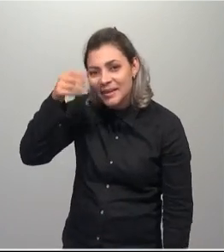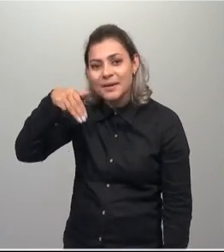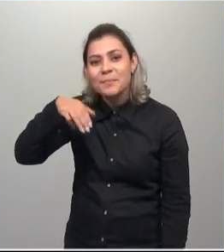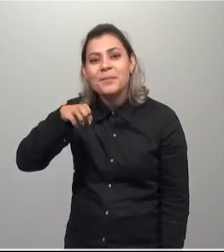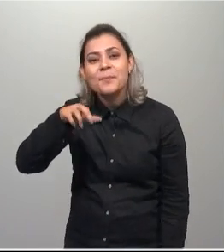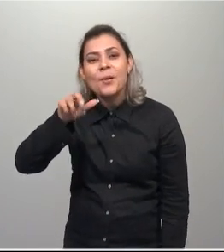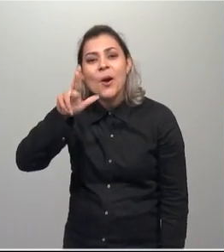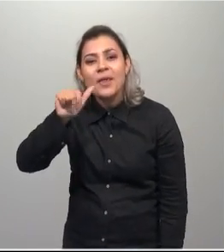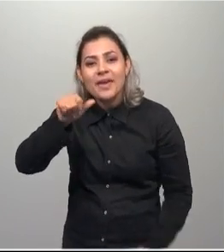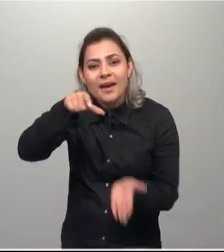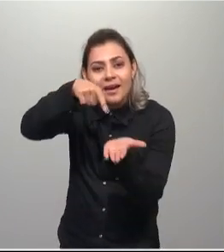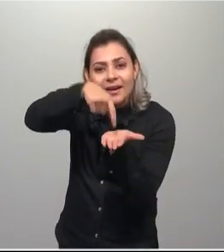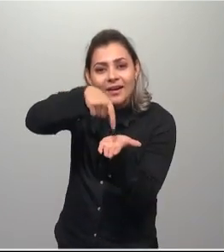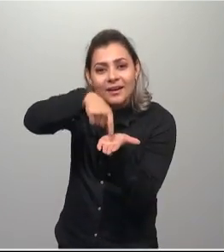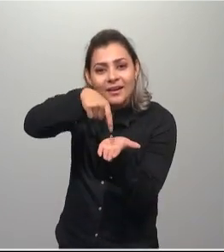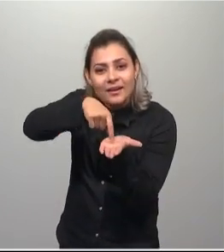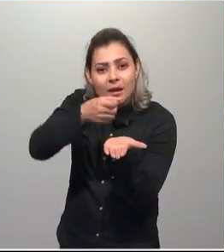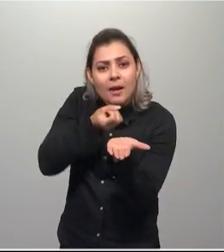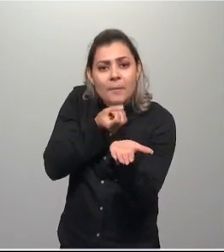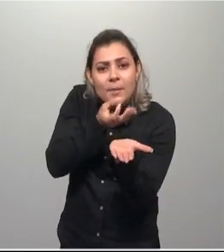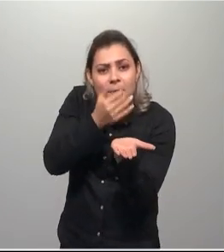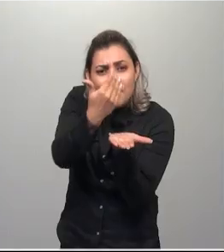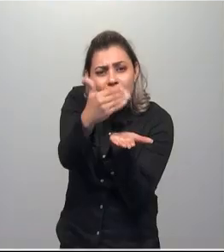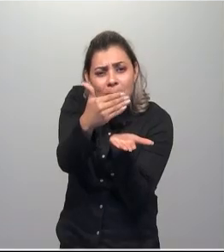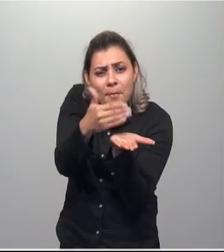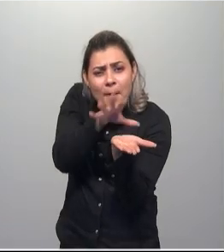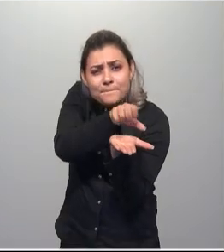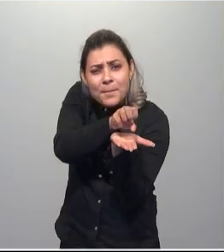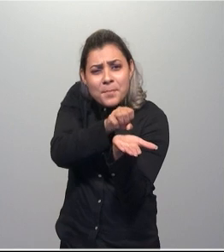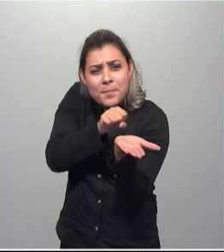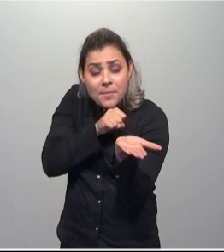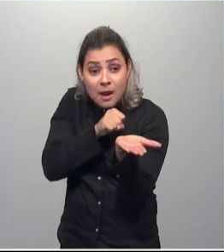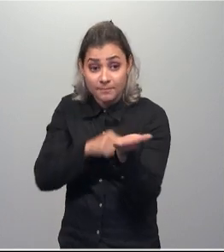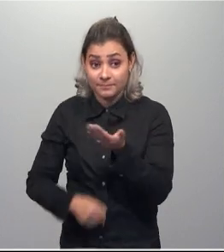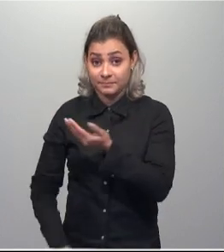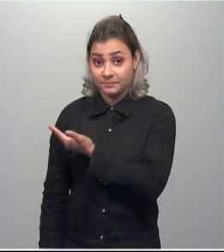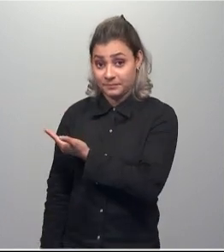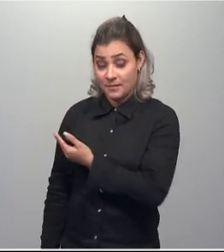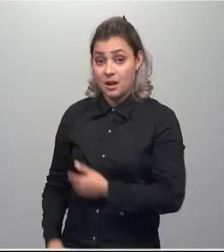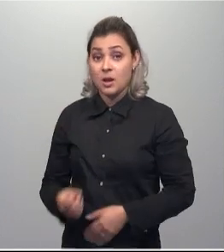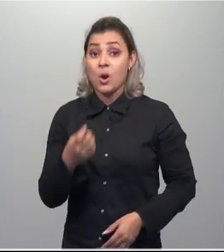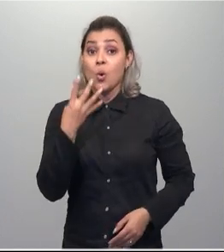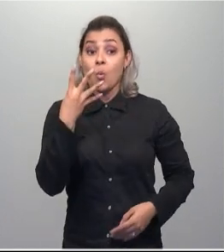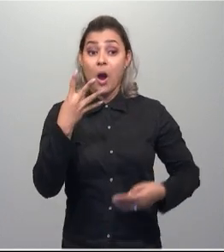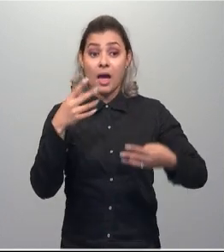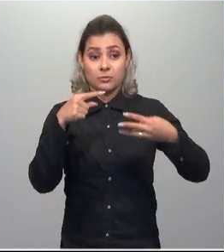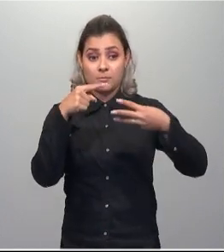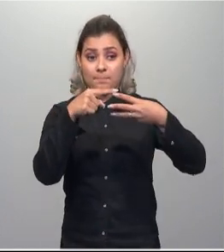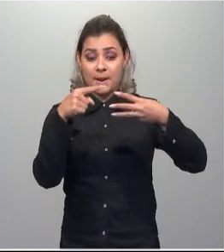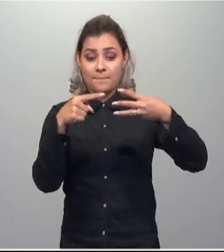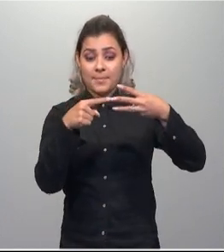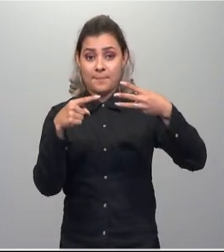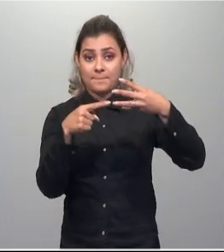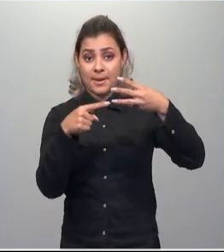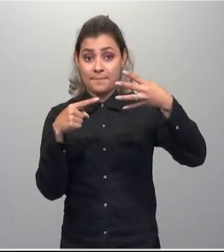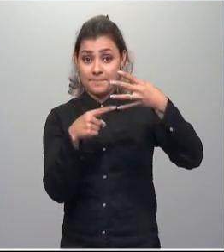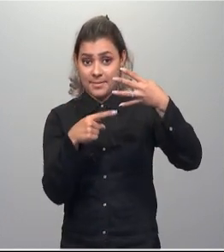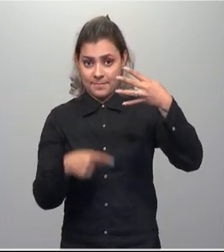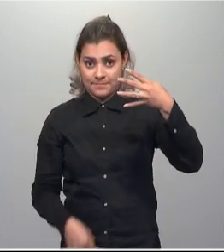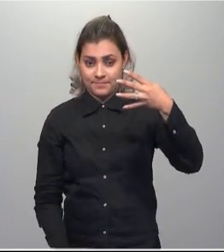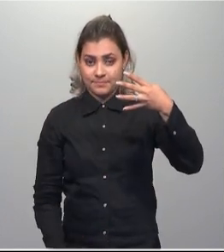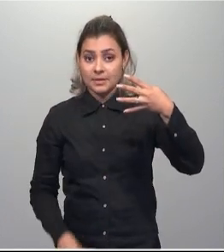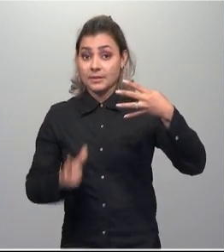falsa memória vou pegar uma memória bloquinho pronto uma memória de quatro endereços com quatro